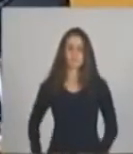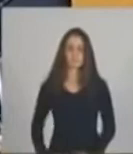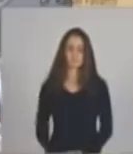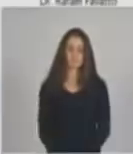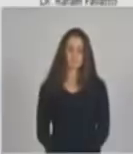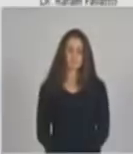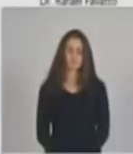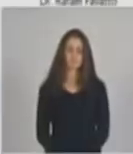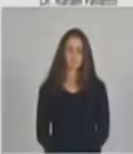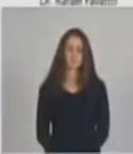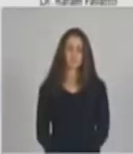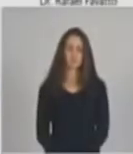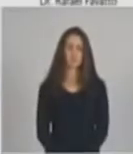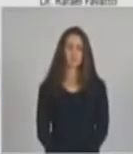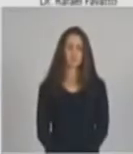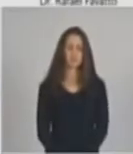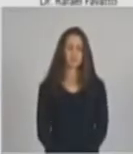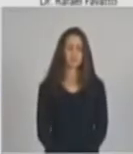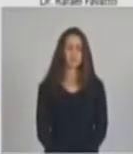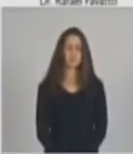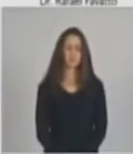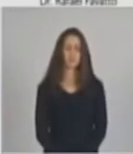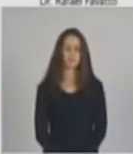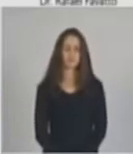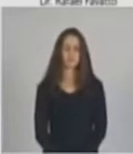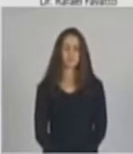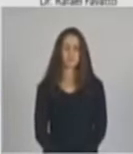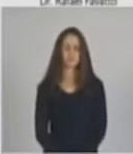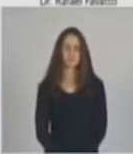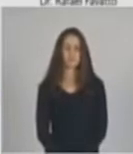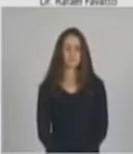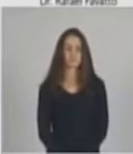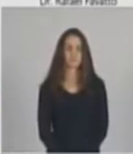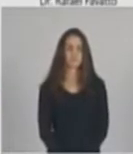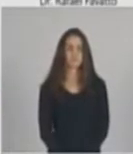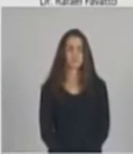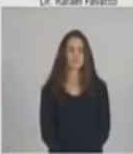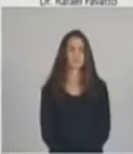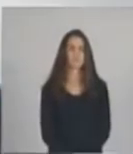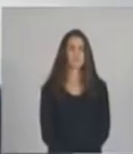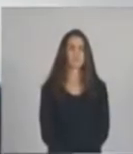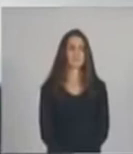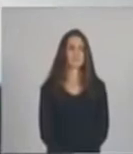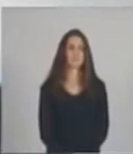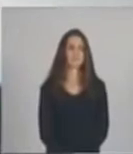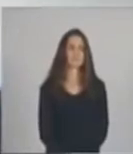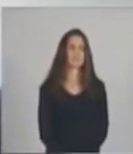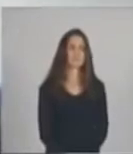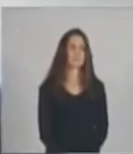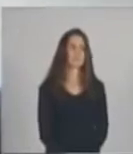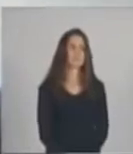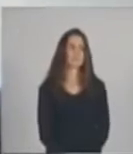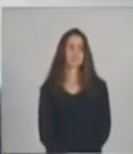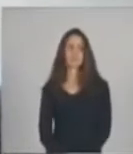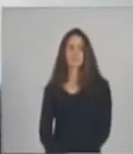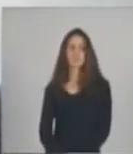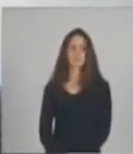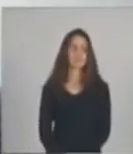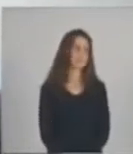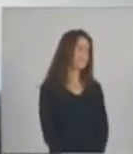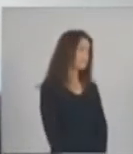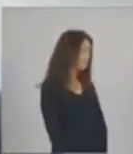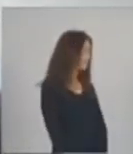Presidente, eu gostaria... Bom dia, boa tarde a todos aí, deputados, a todos que nos assistem pelos canais de